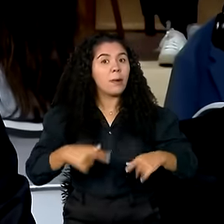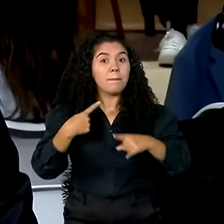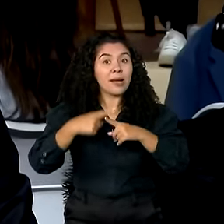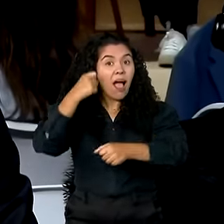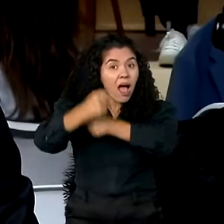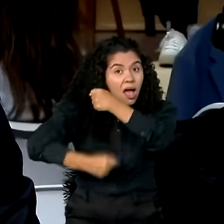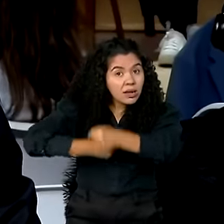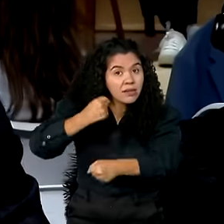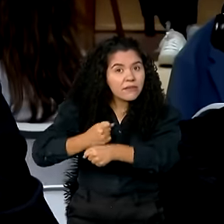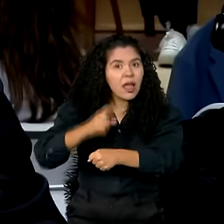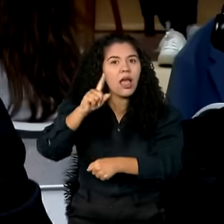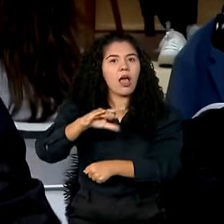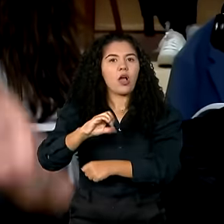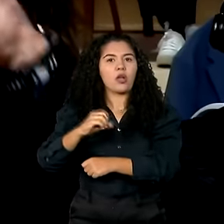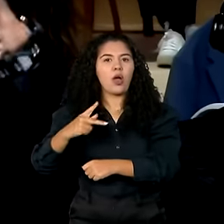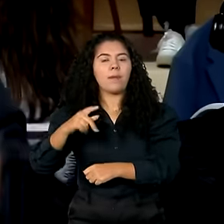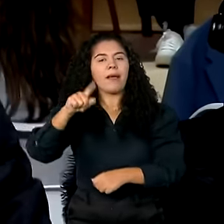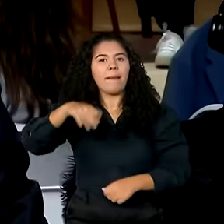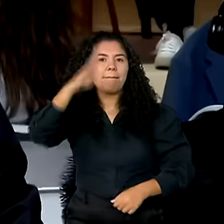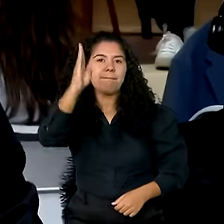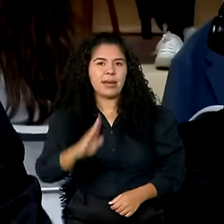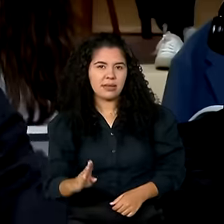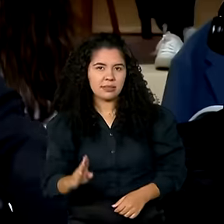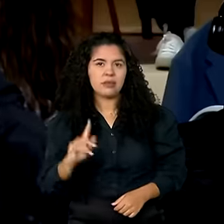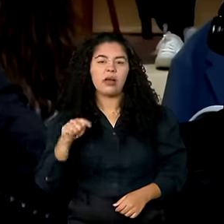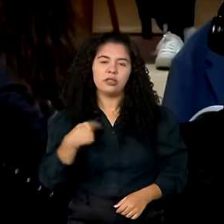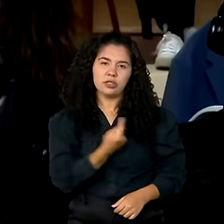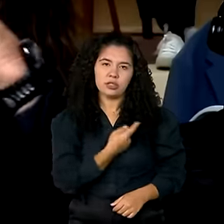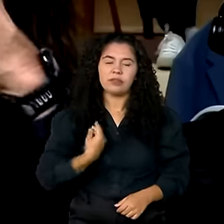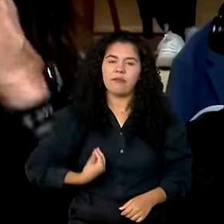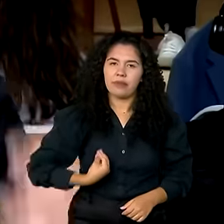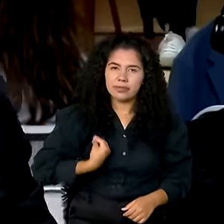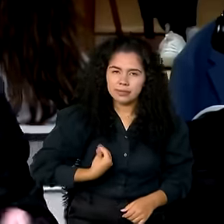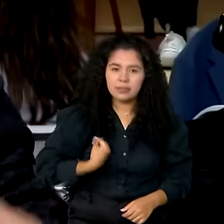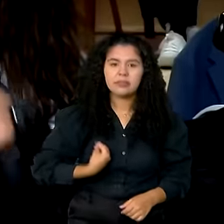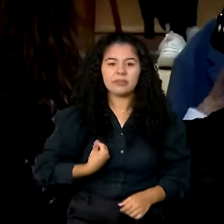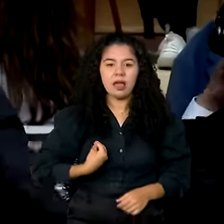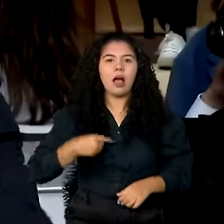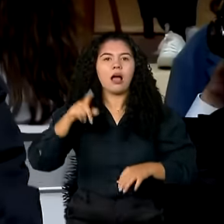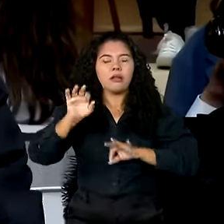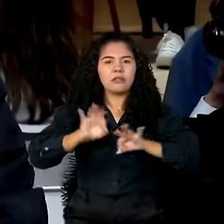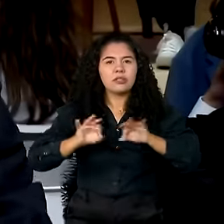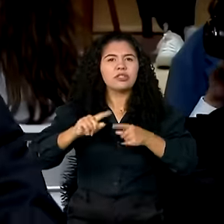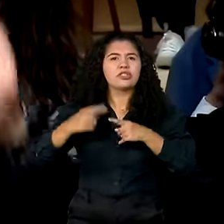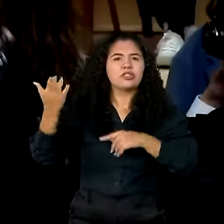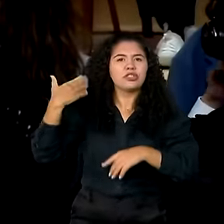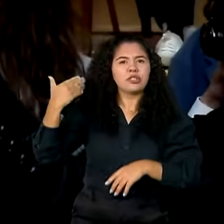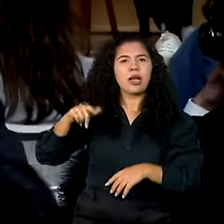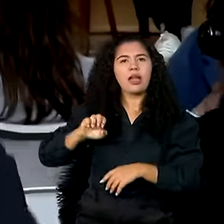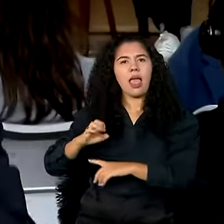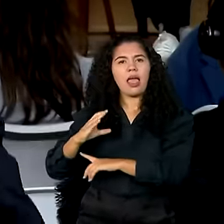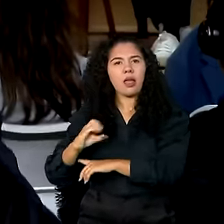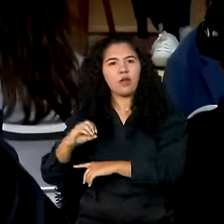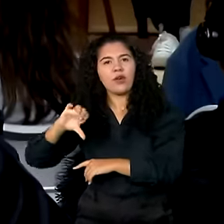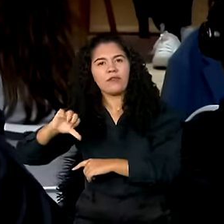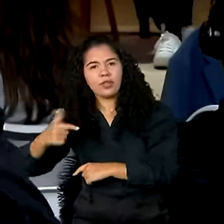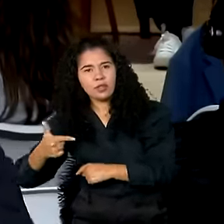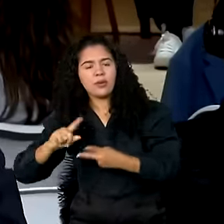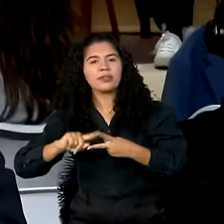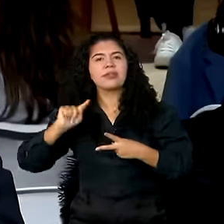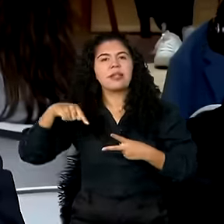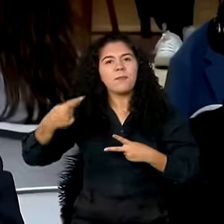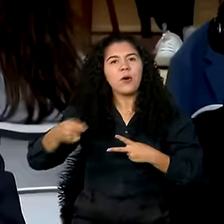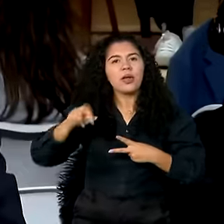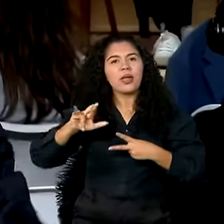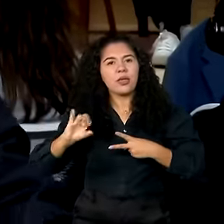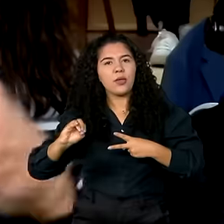Brasil e nós vamos estar lá sediando novamente, como já fizemos na Eco 92, Rio mais 20, nós vamos estar de novo sendo o centro